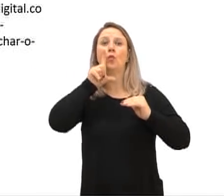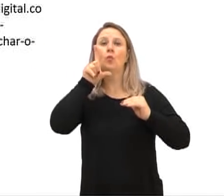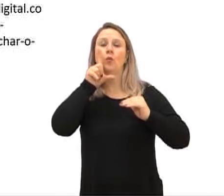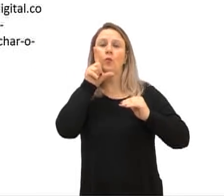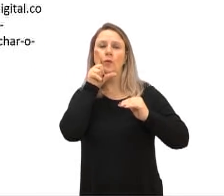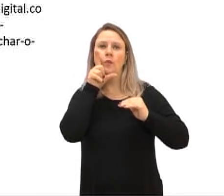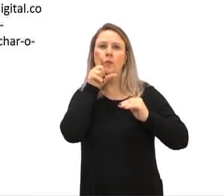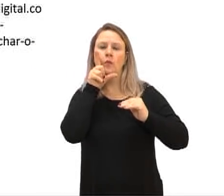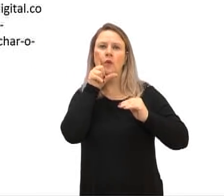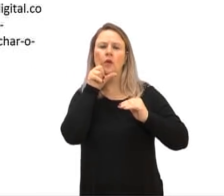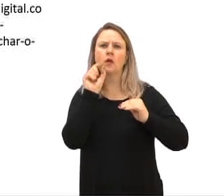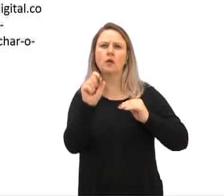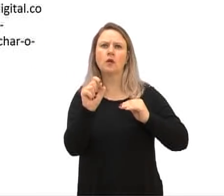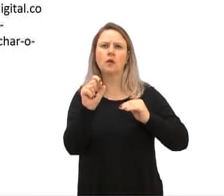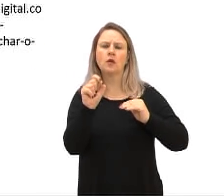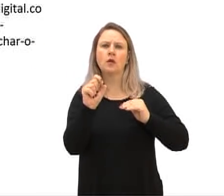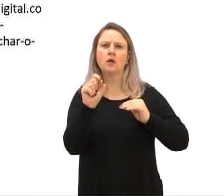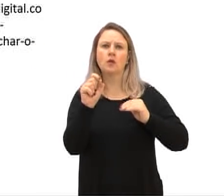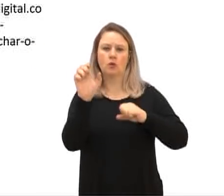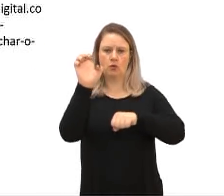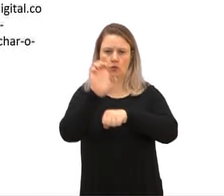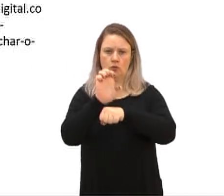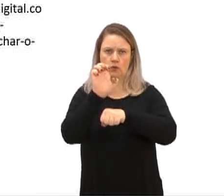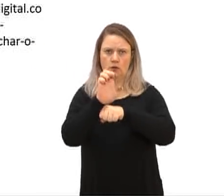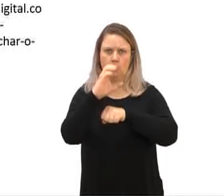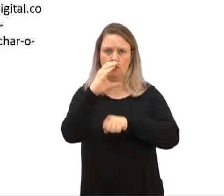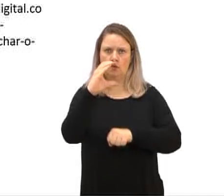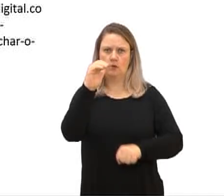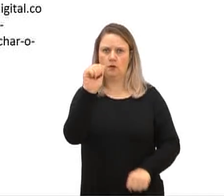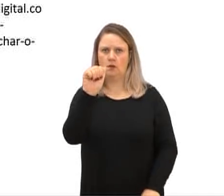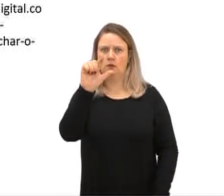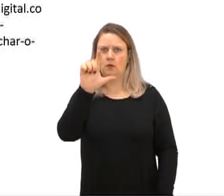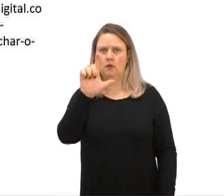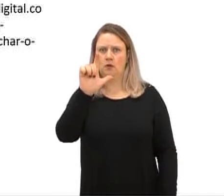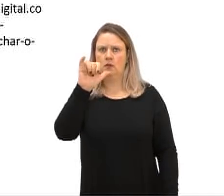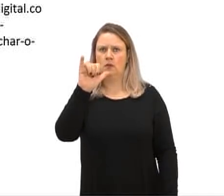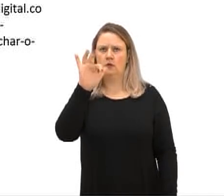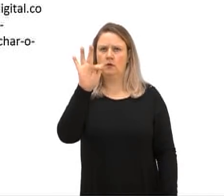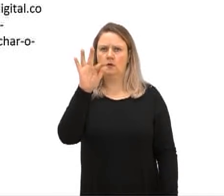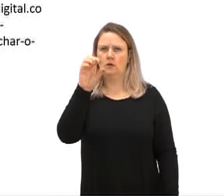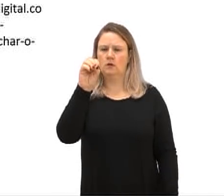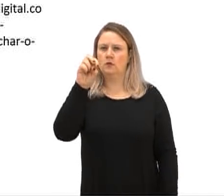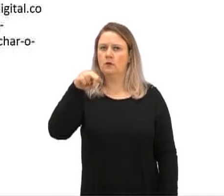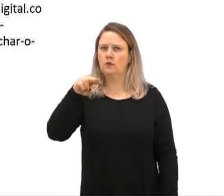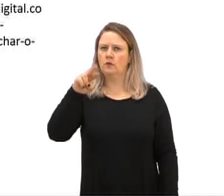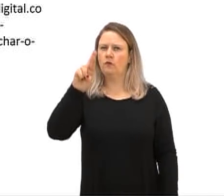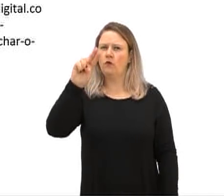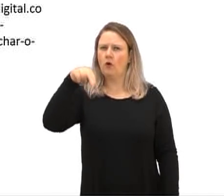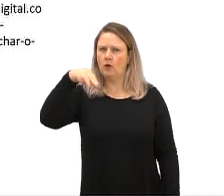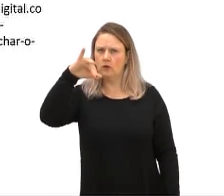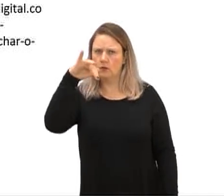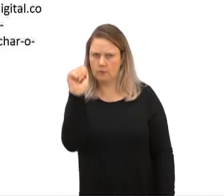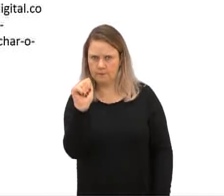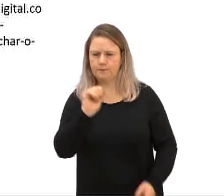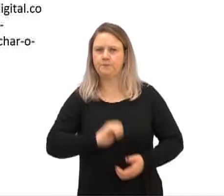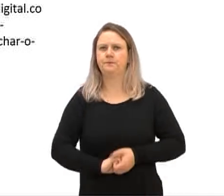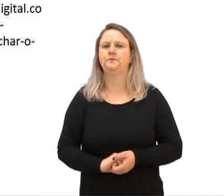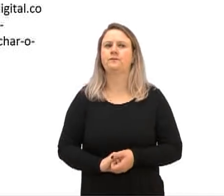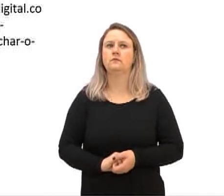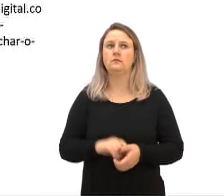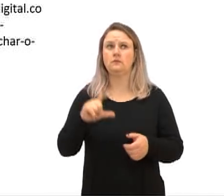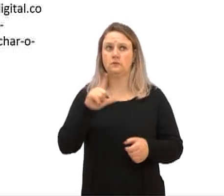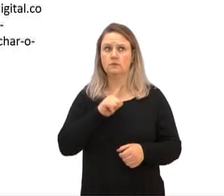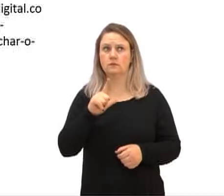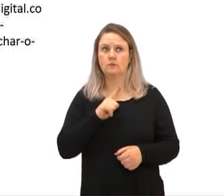mais precisamente no estado da Califórnia. O que mais que pode acontecer? Isso dentro,